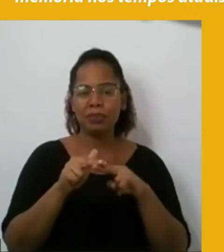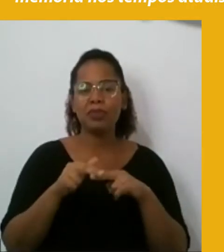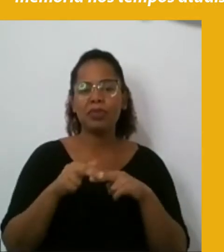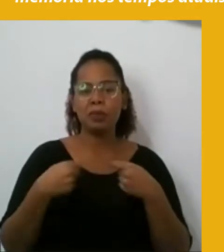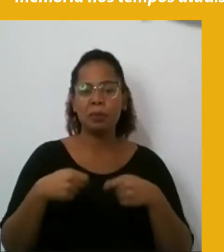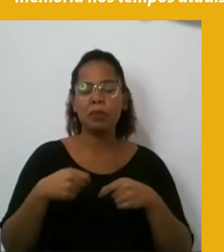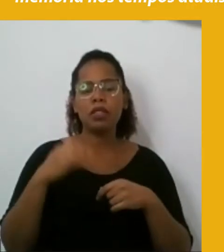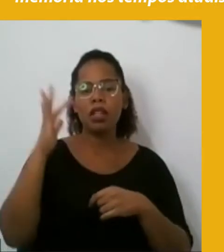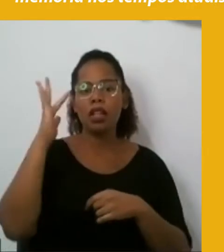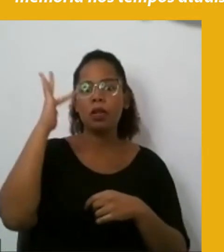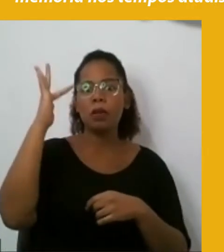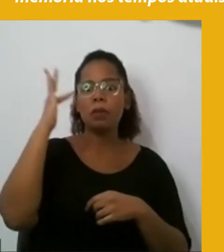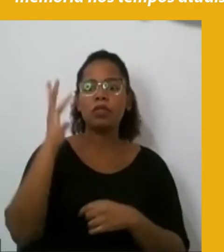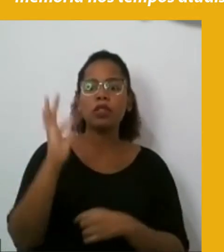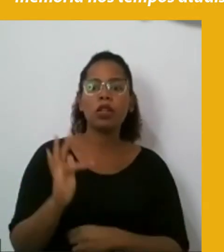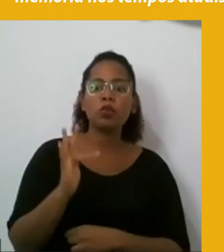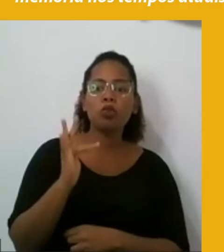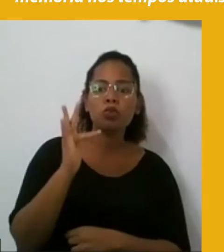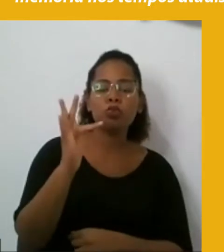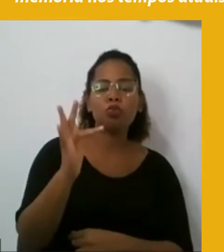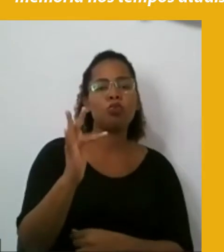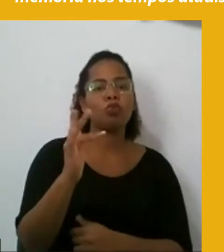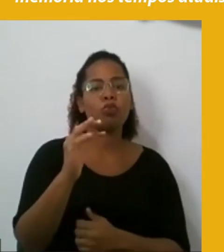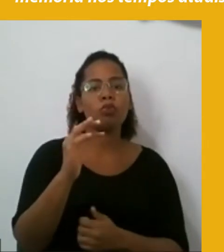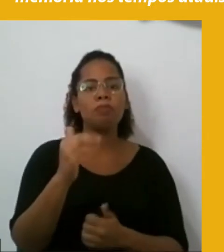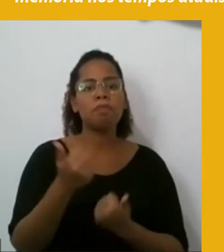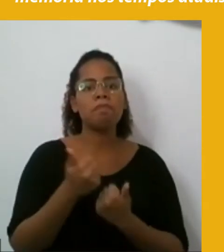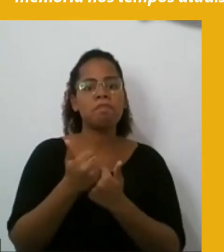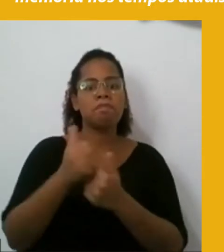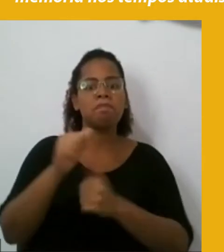país, de botar o país nos trilhos e construir a nação.